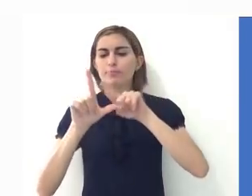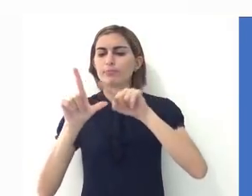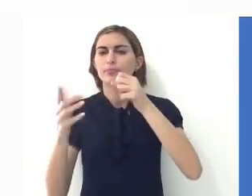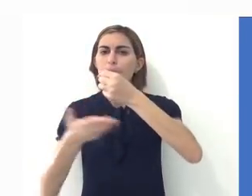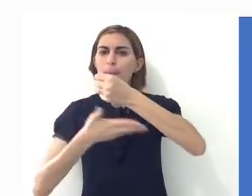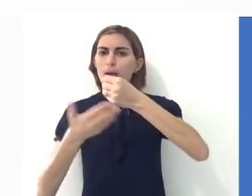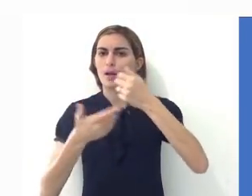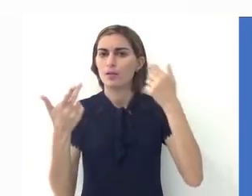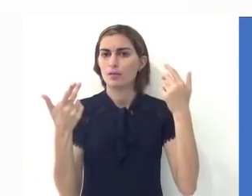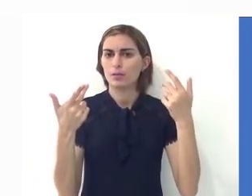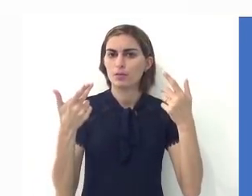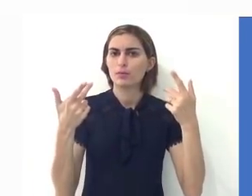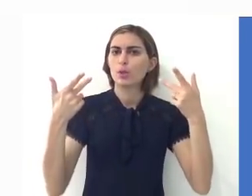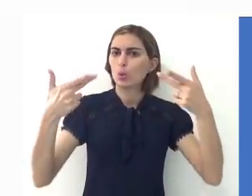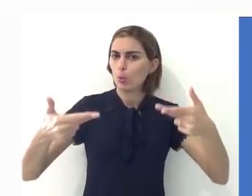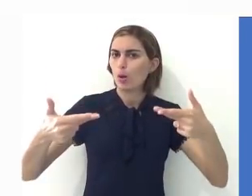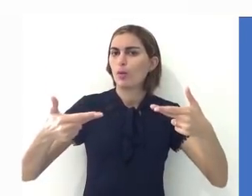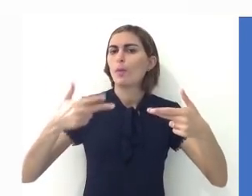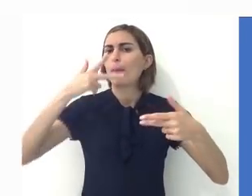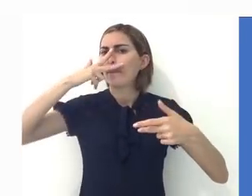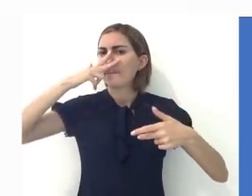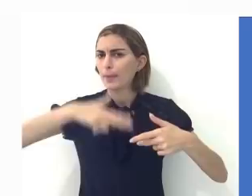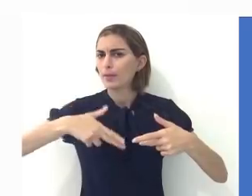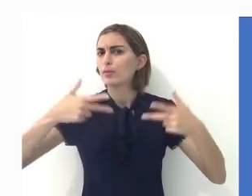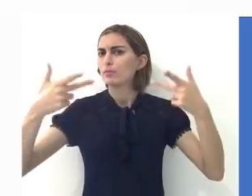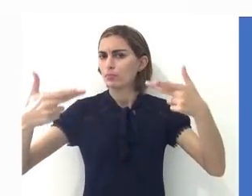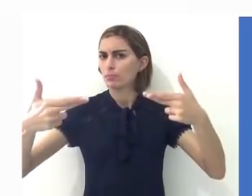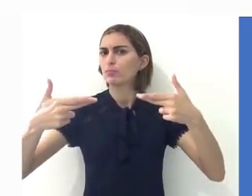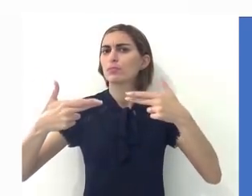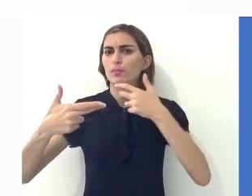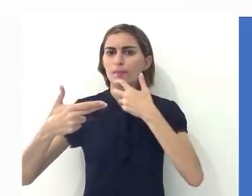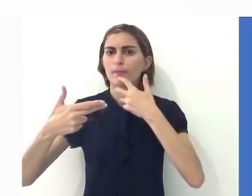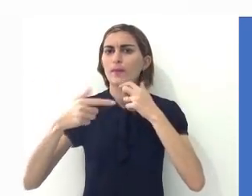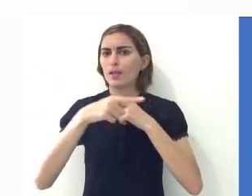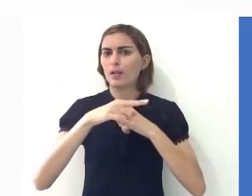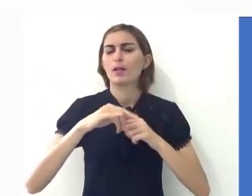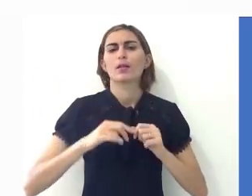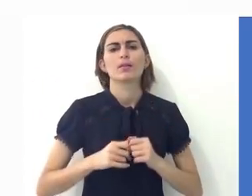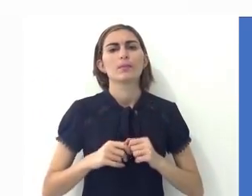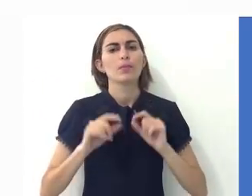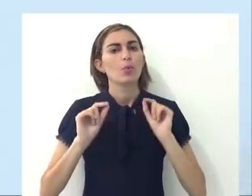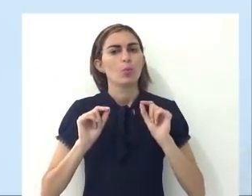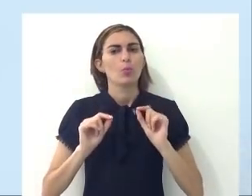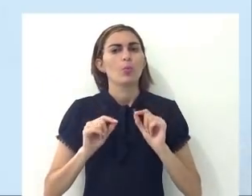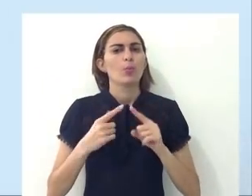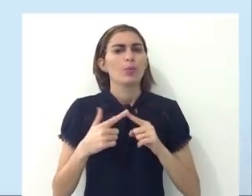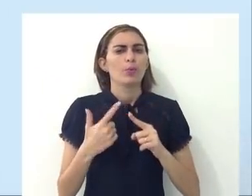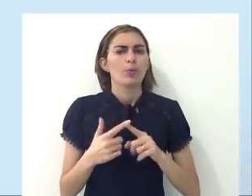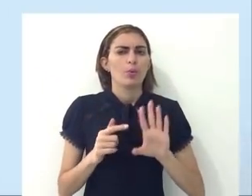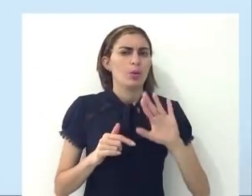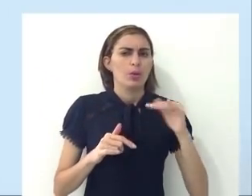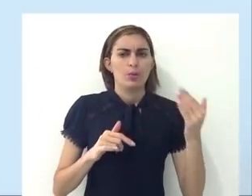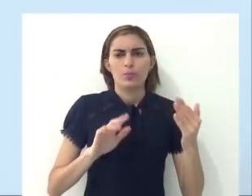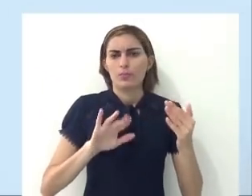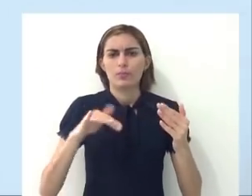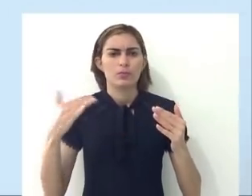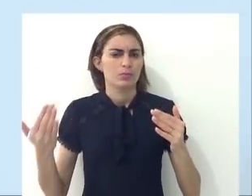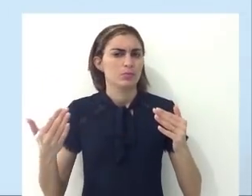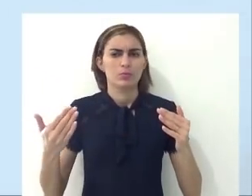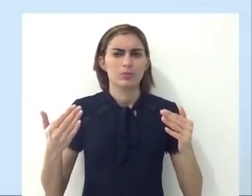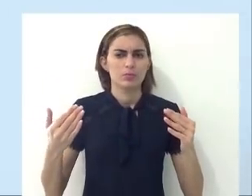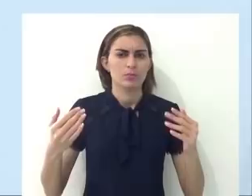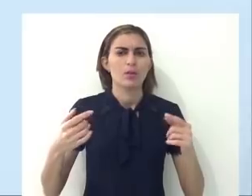mesma base são congruentes. Olha só, esse trapézio é isósceles. Os lados